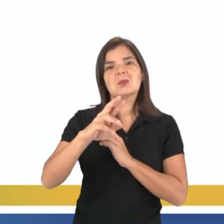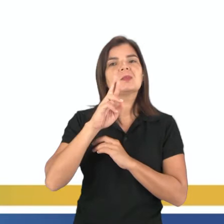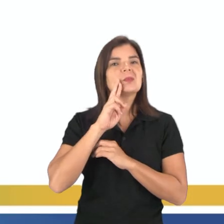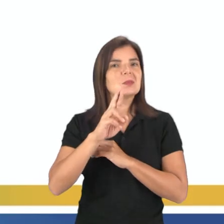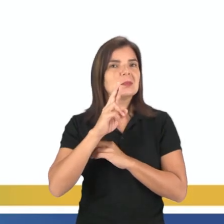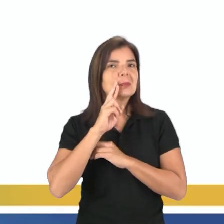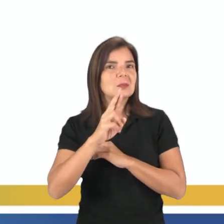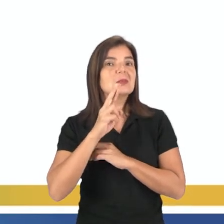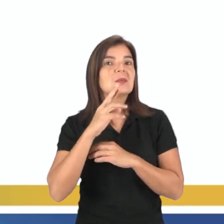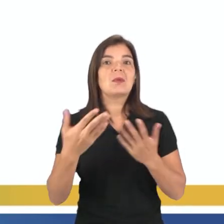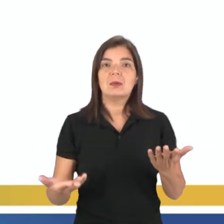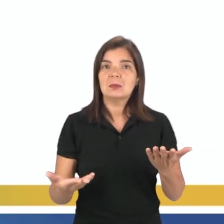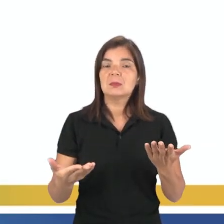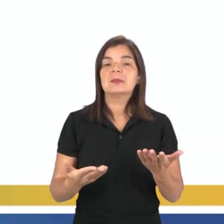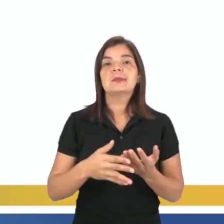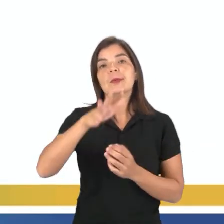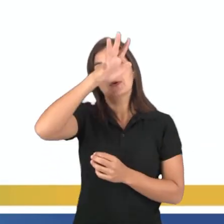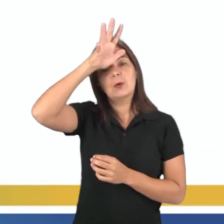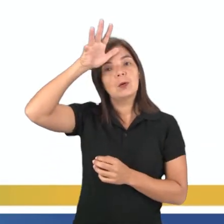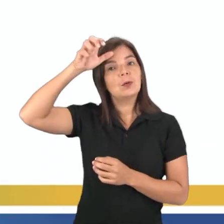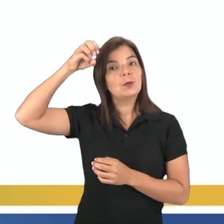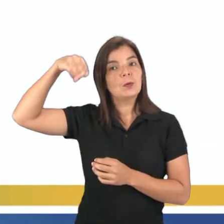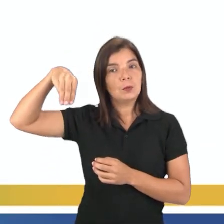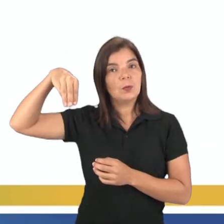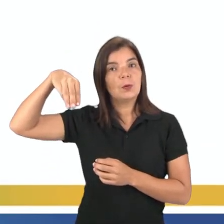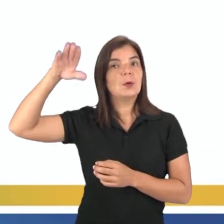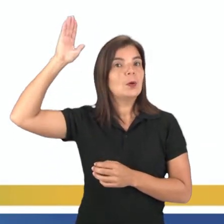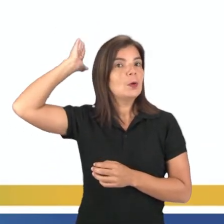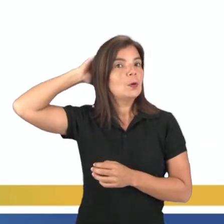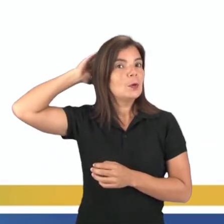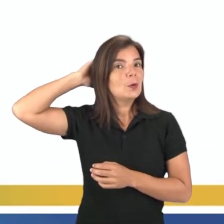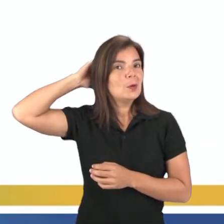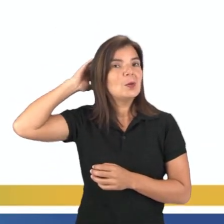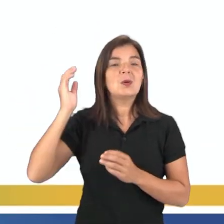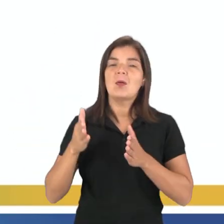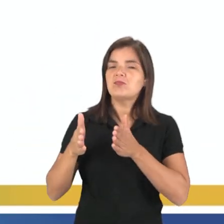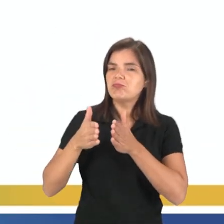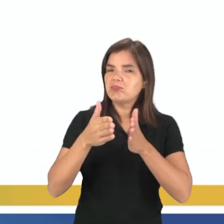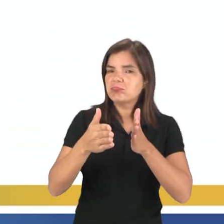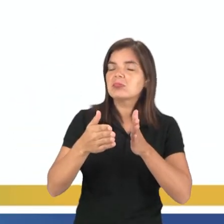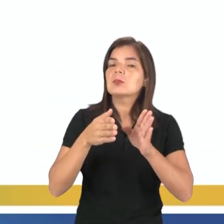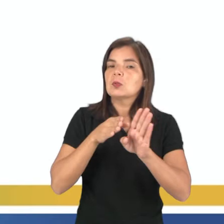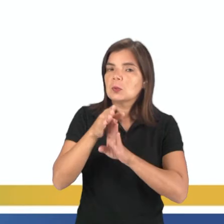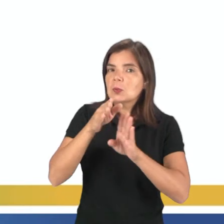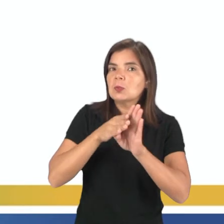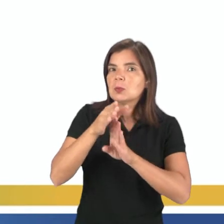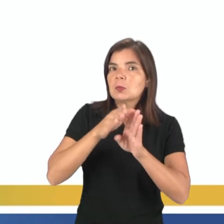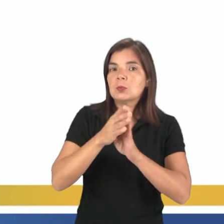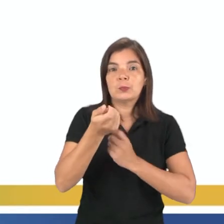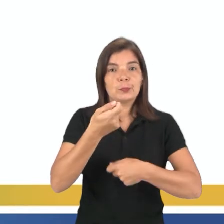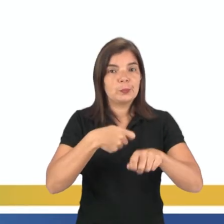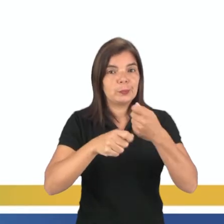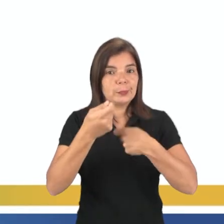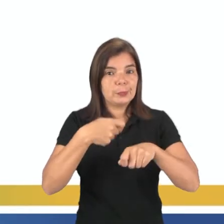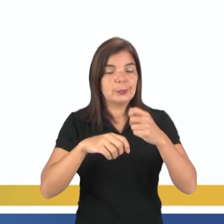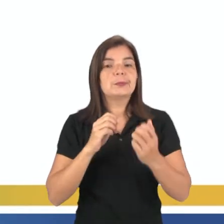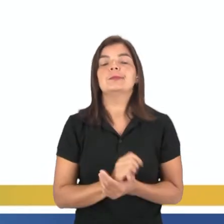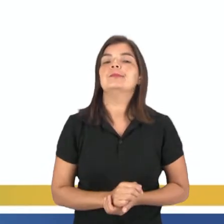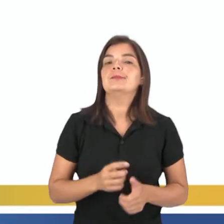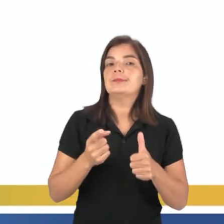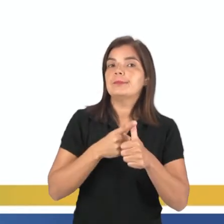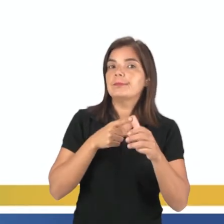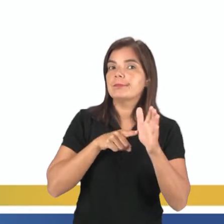dos resultados. Ainda assim, Amazonas e Paraná seguiram recomendação do economista.